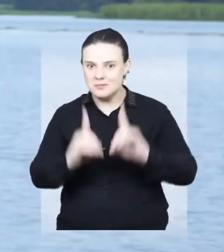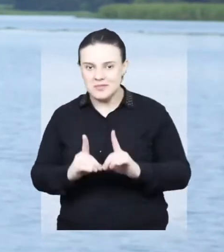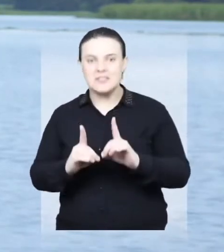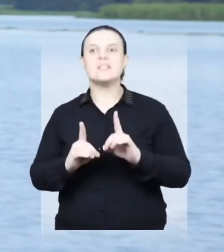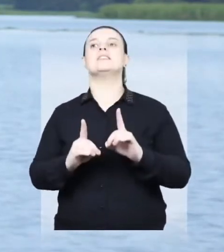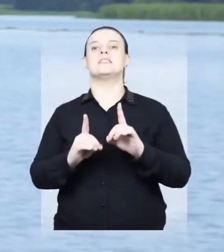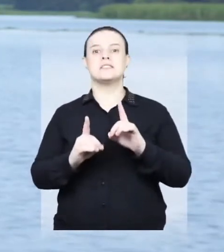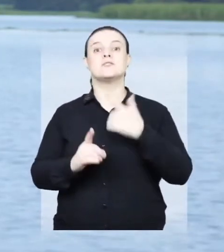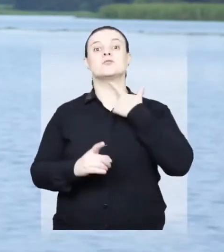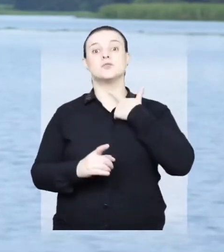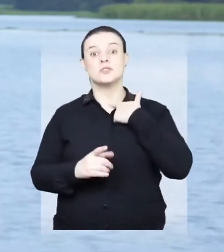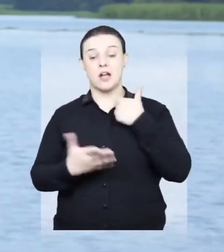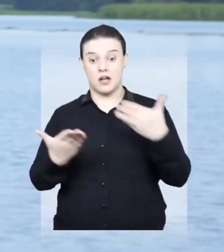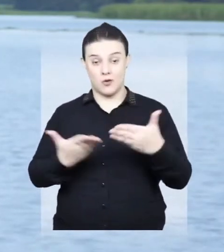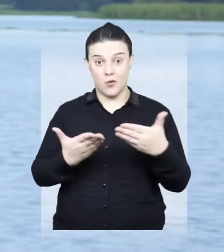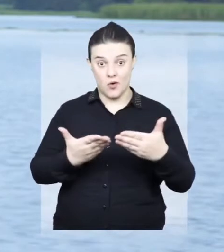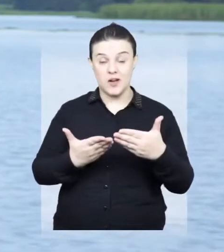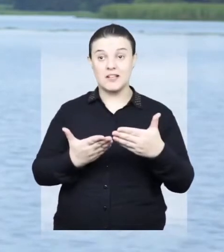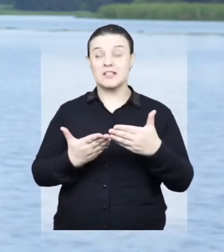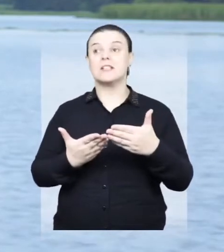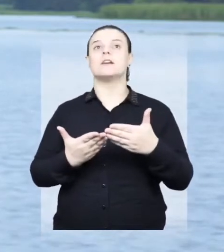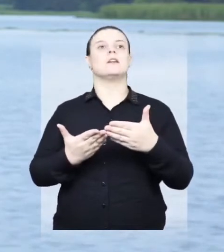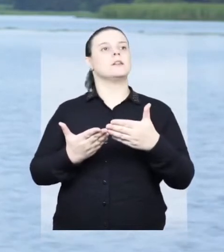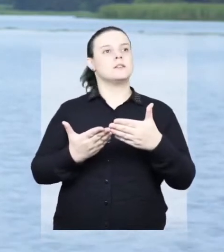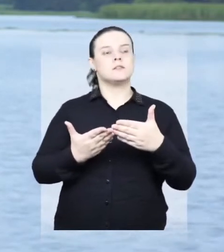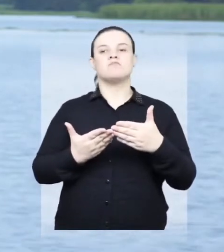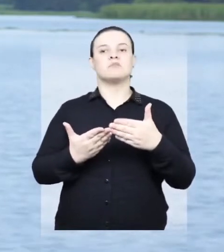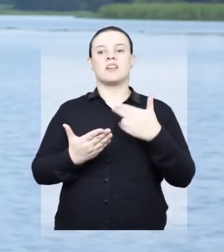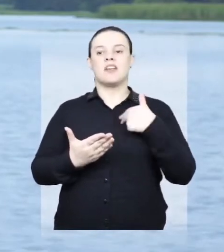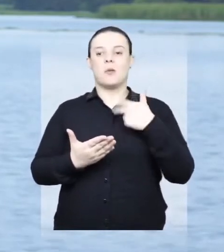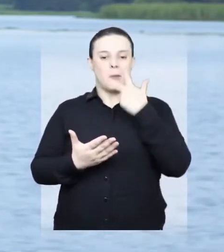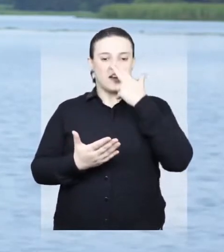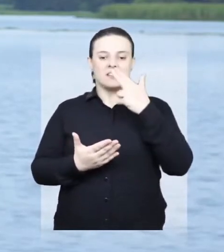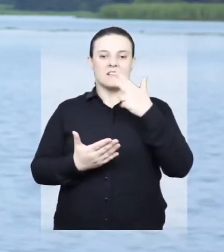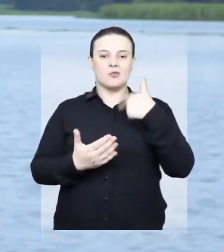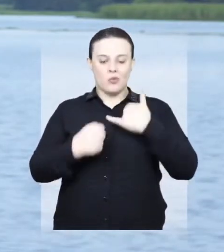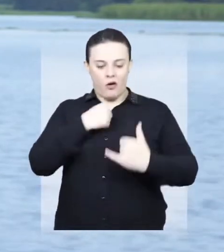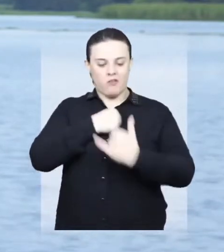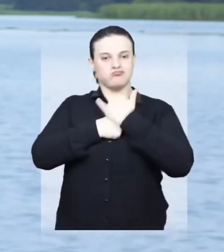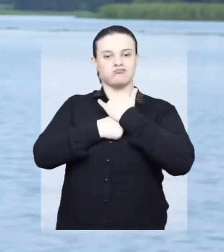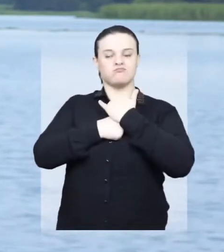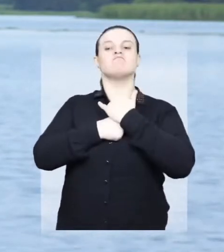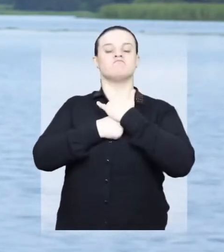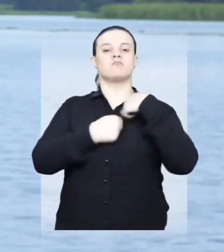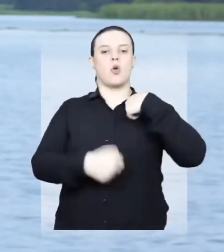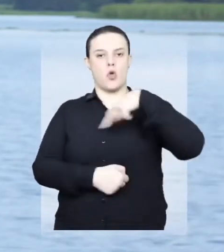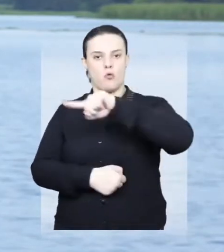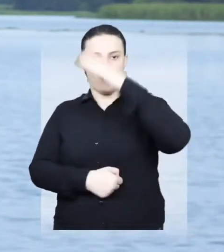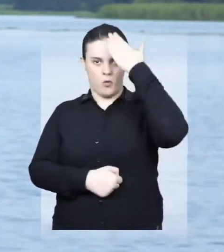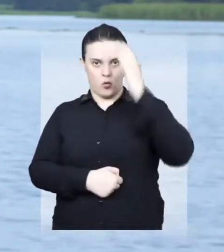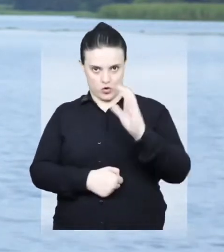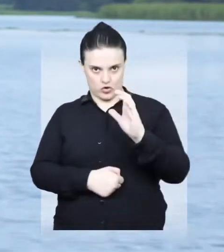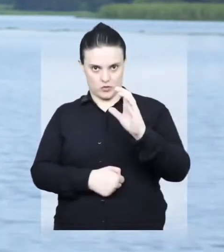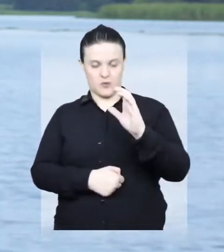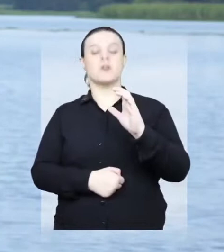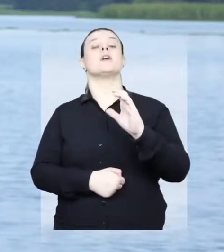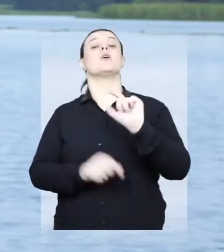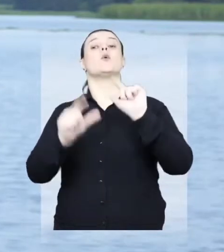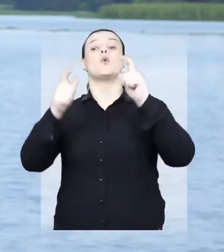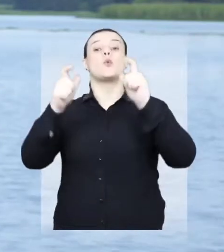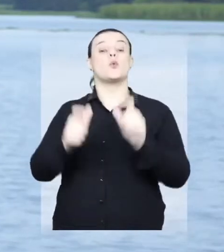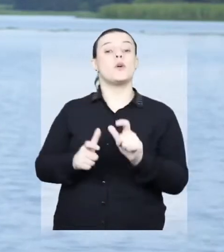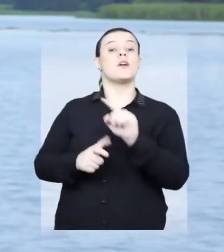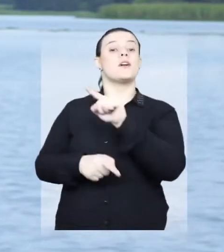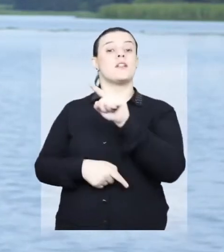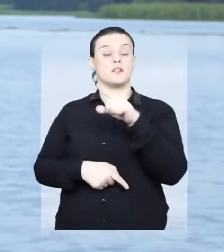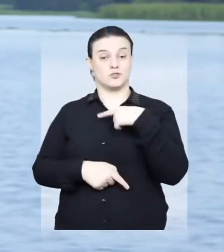caso, Paralimpíada agora, eu não vou ser honesta comigo. Então, falei, vou para Curitiba, que era o